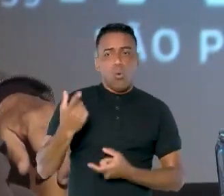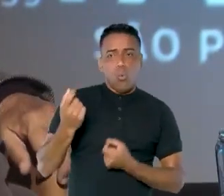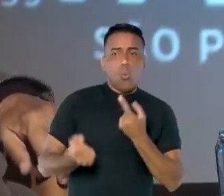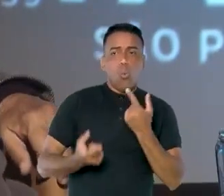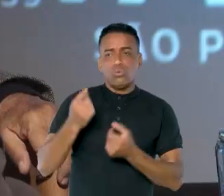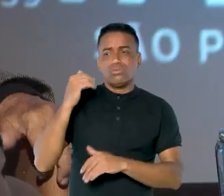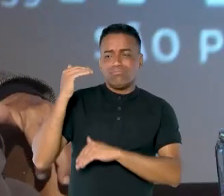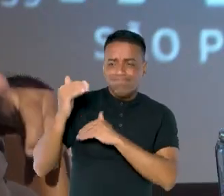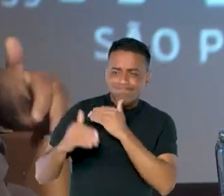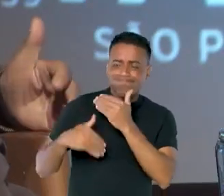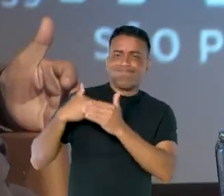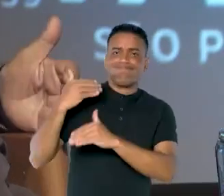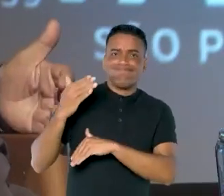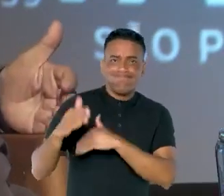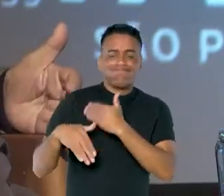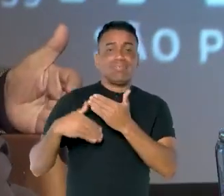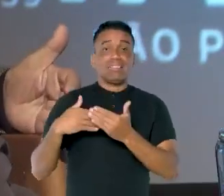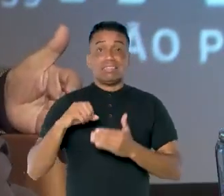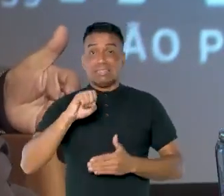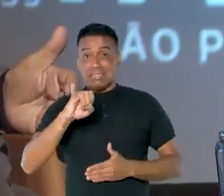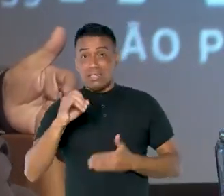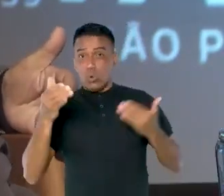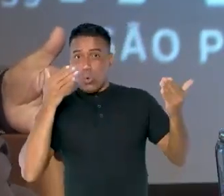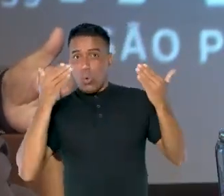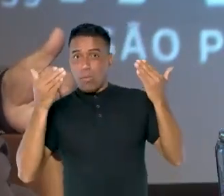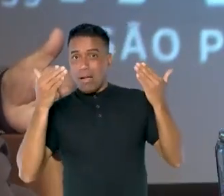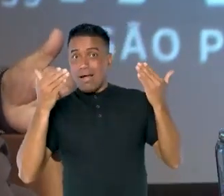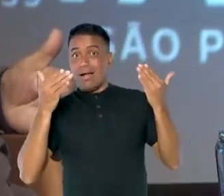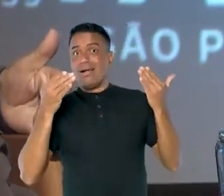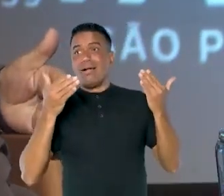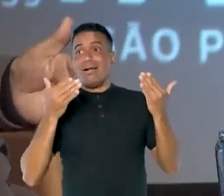avanços. Por exemplo, se você compara o governo que está aí